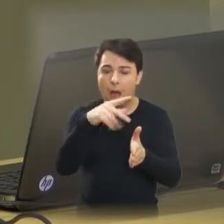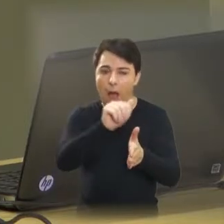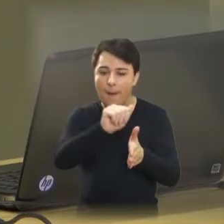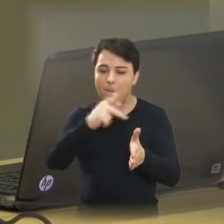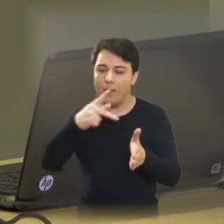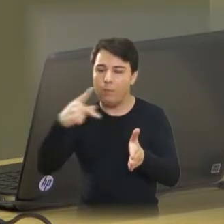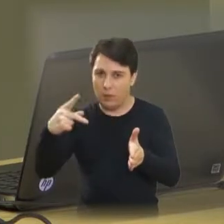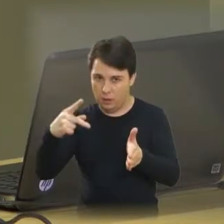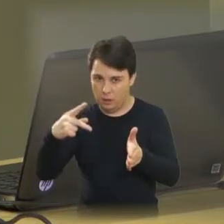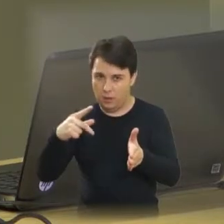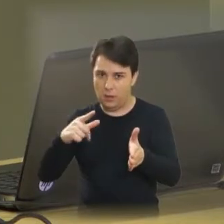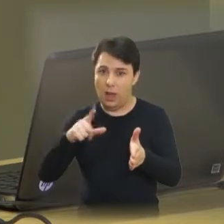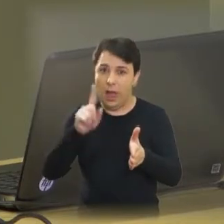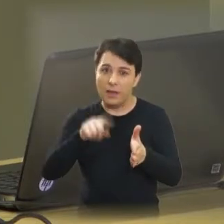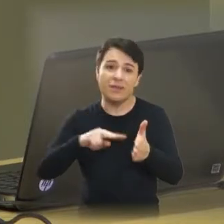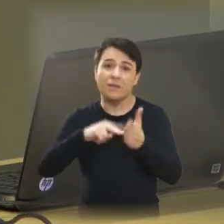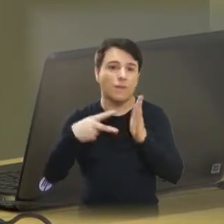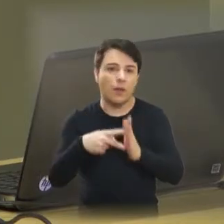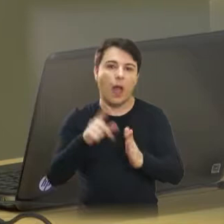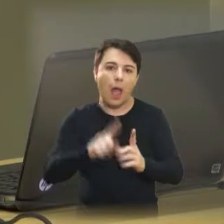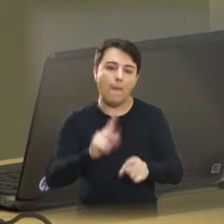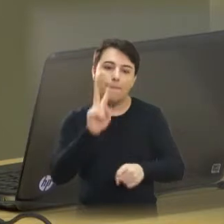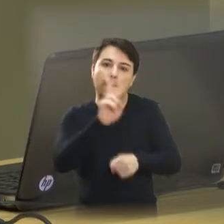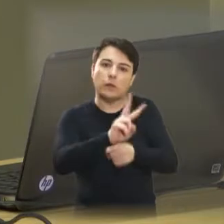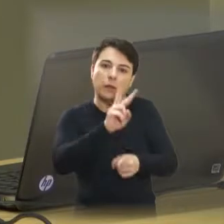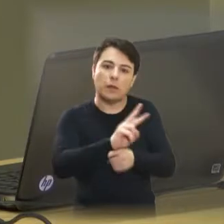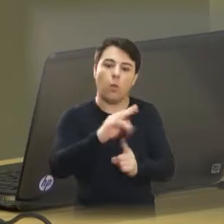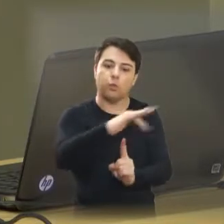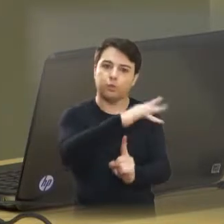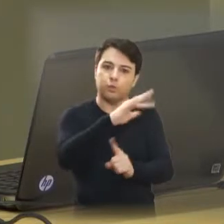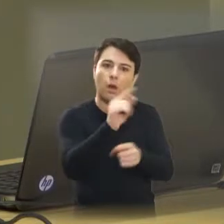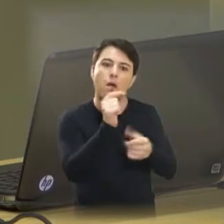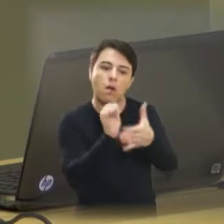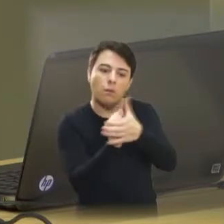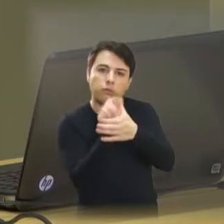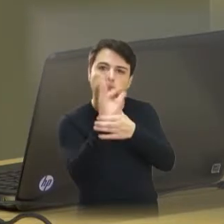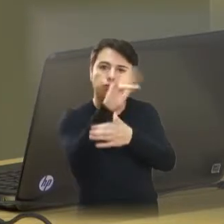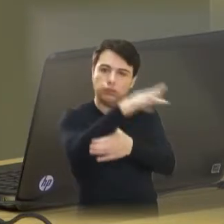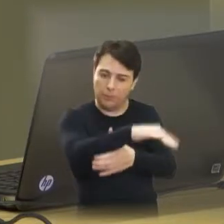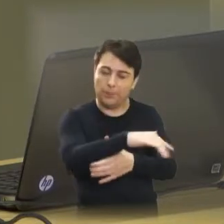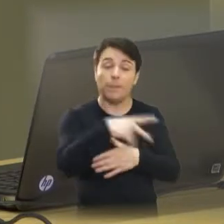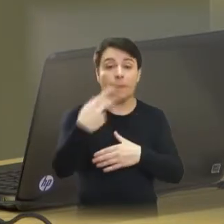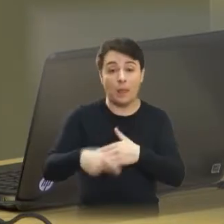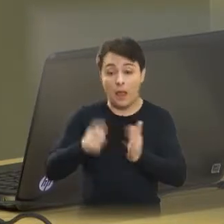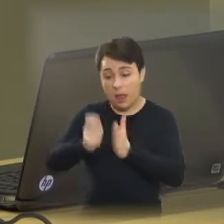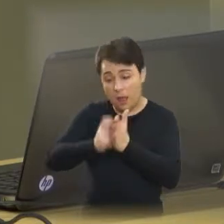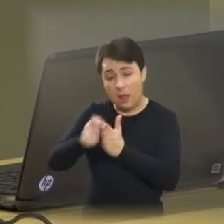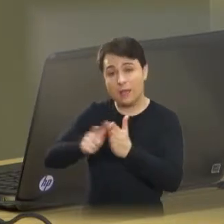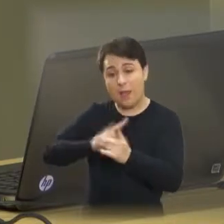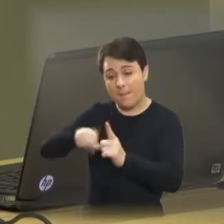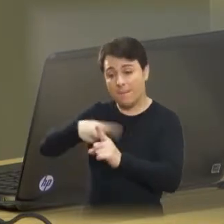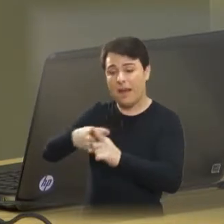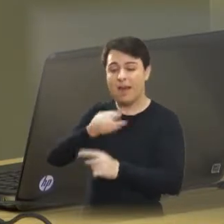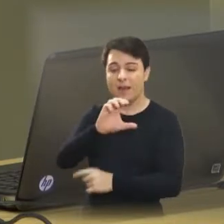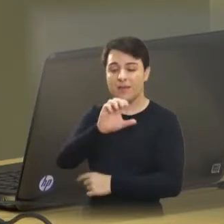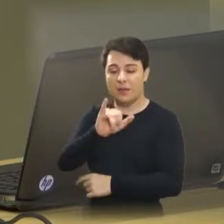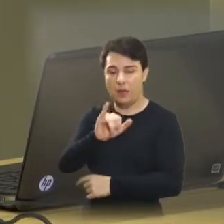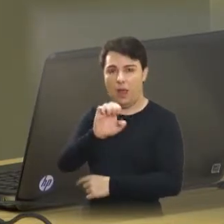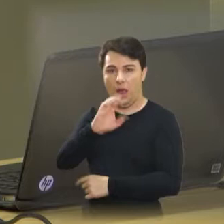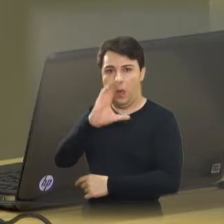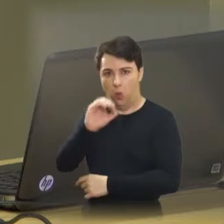permanente. Além da área de proteção permanente, na cidade de Araraquara existe o CIECO, que é esse Corredor de Integração Ecológica, que ele faz